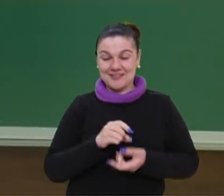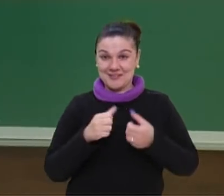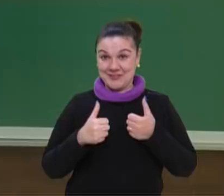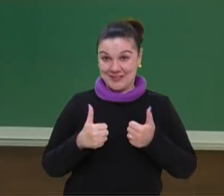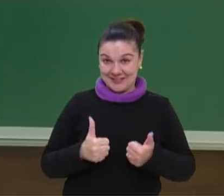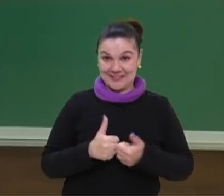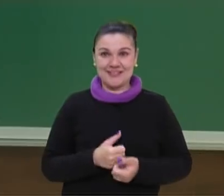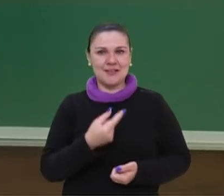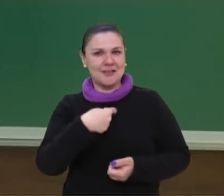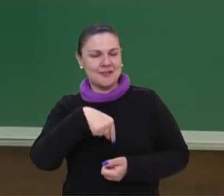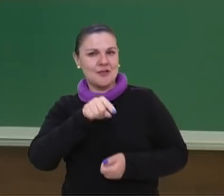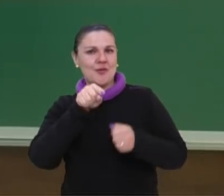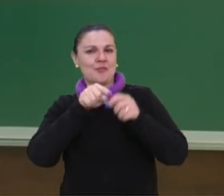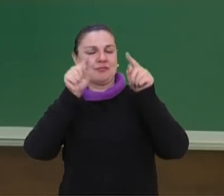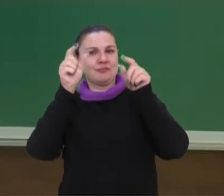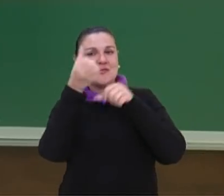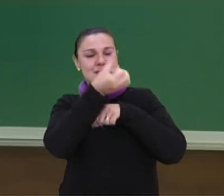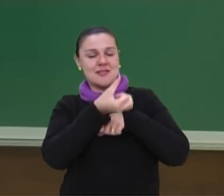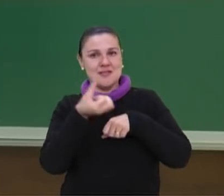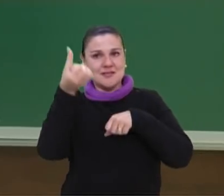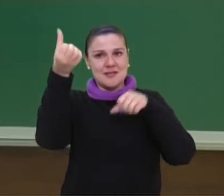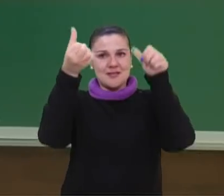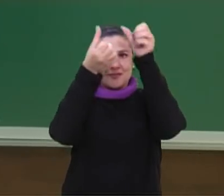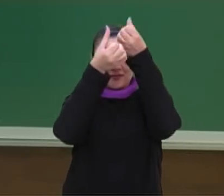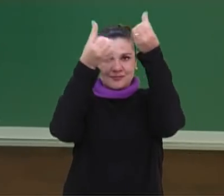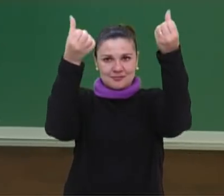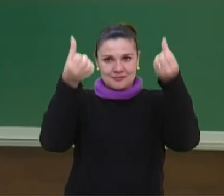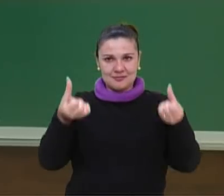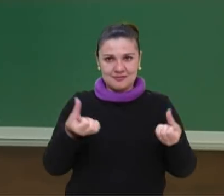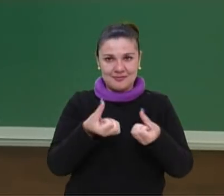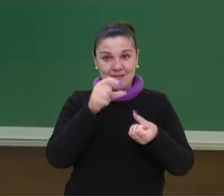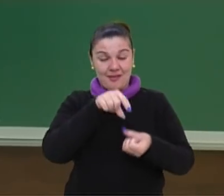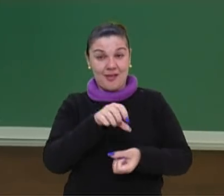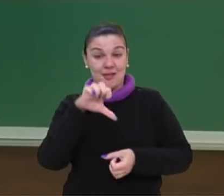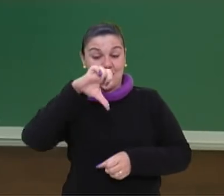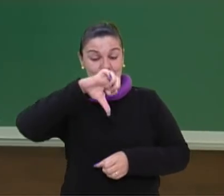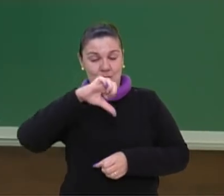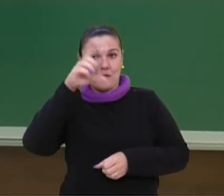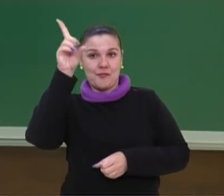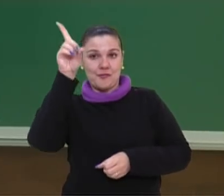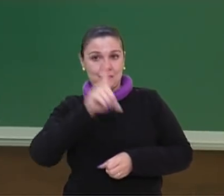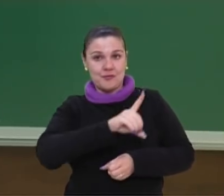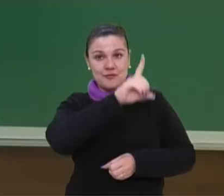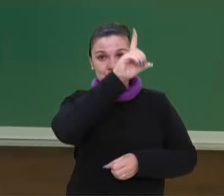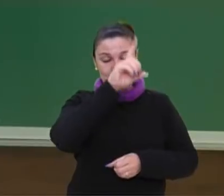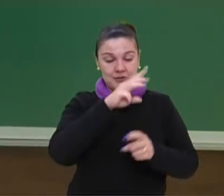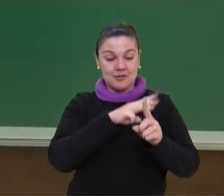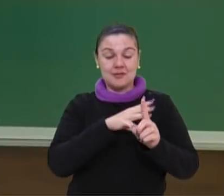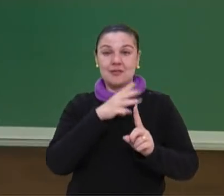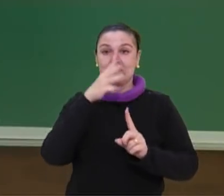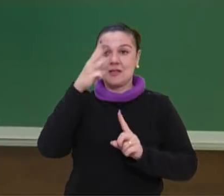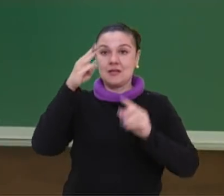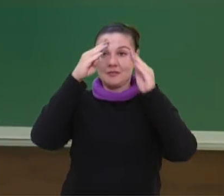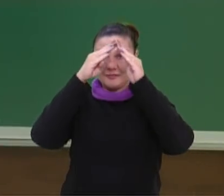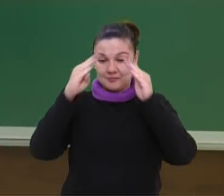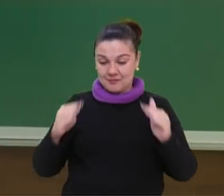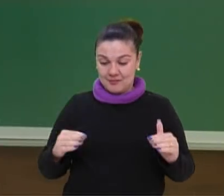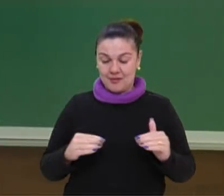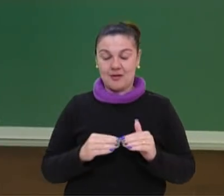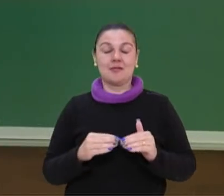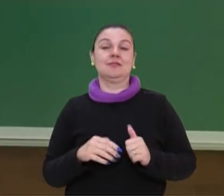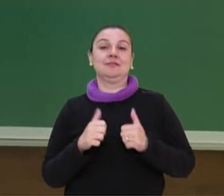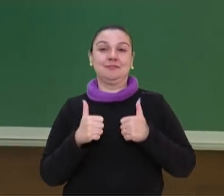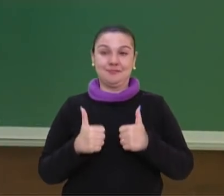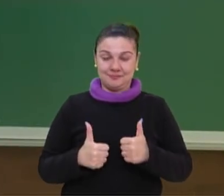diagonais. Então, um hexágono tem 9 diagonais, que é o triplo do lado, né, de lados do triângulo, que é